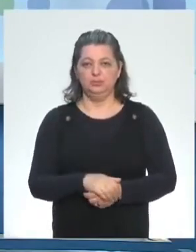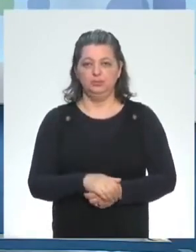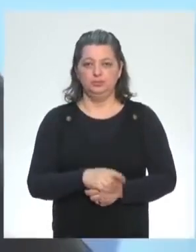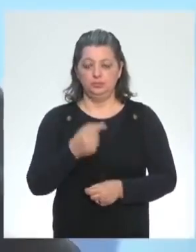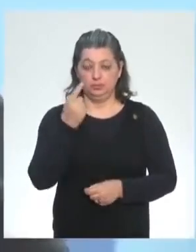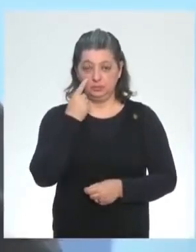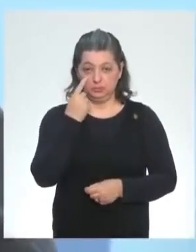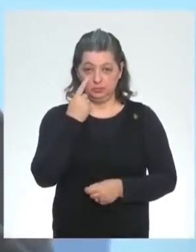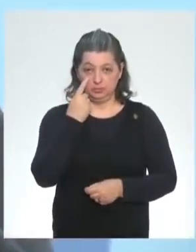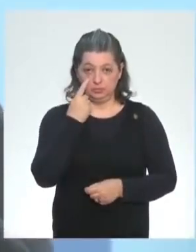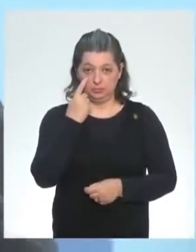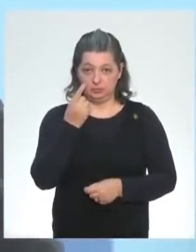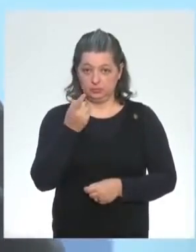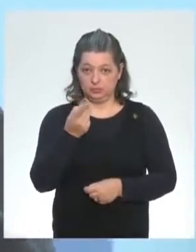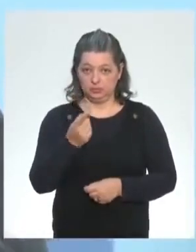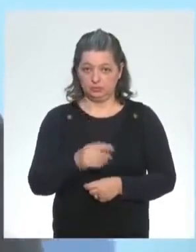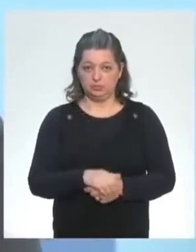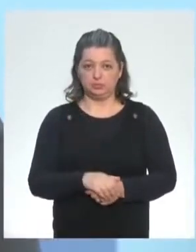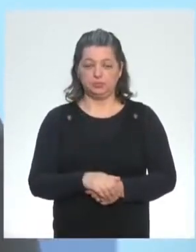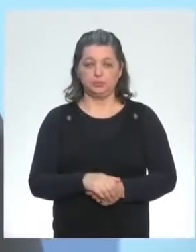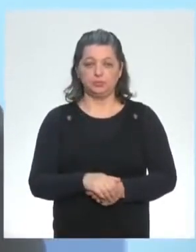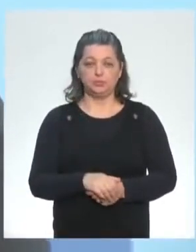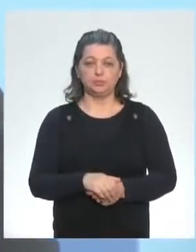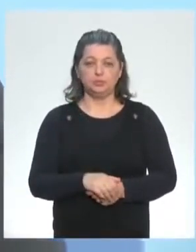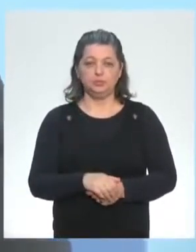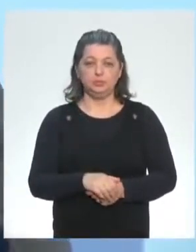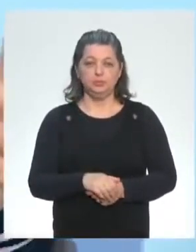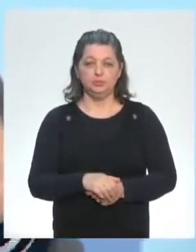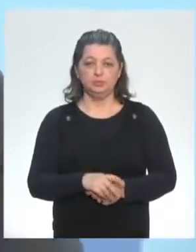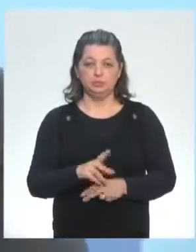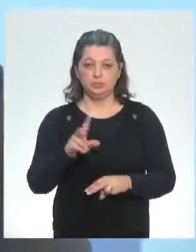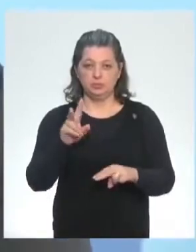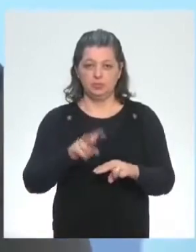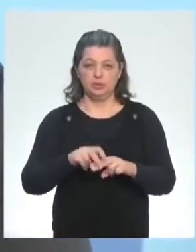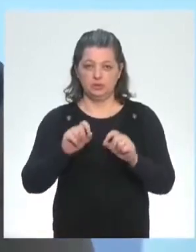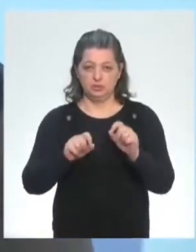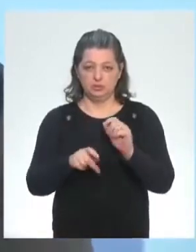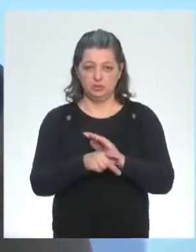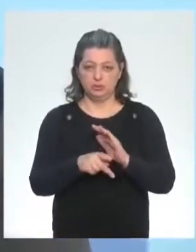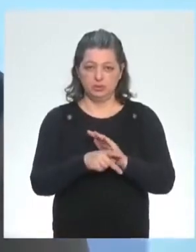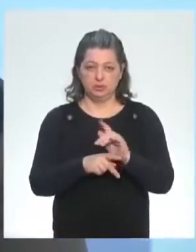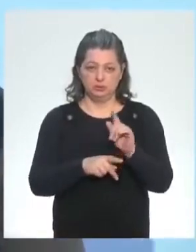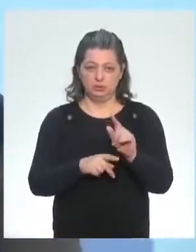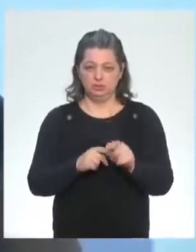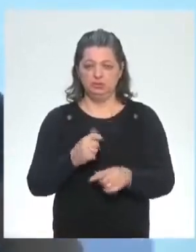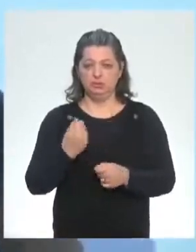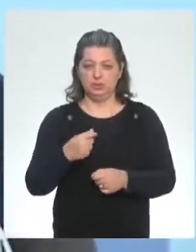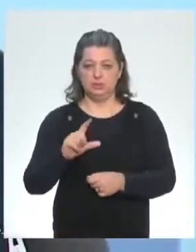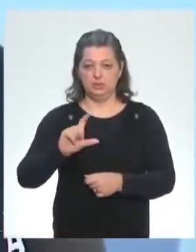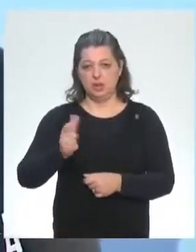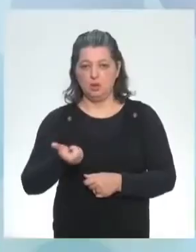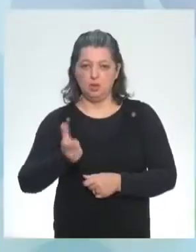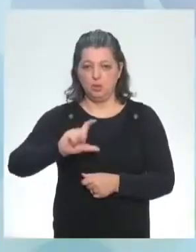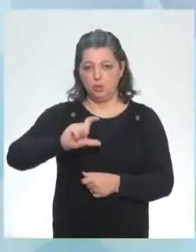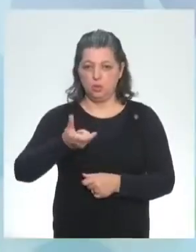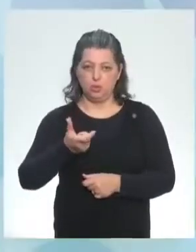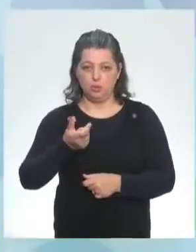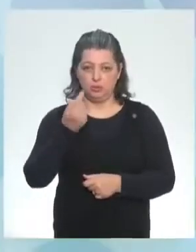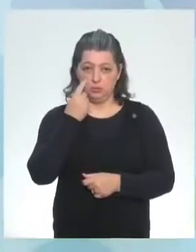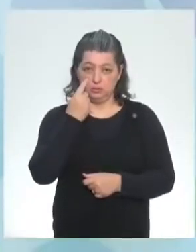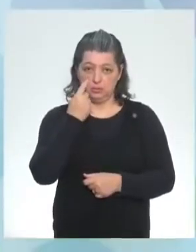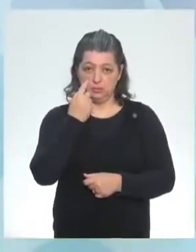Tá vendo? Ó, ela não desce. Por isso que aí no slide está indicando agitar. E ela fica dessa